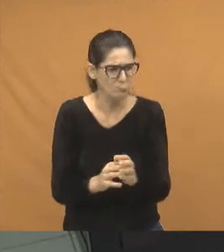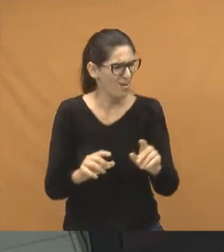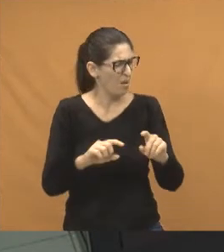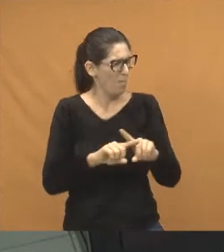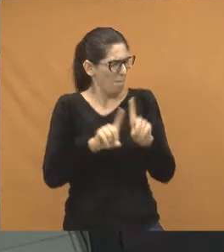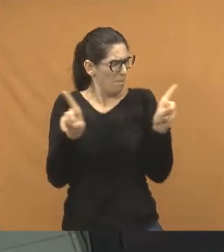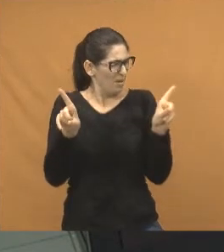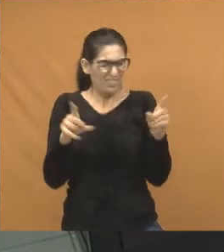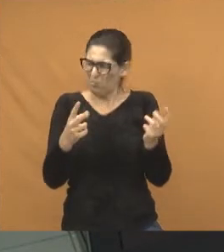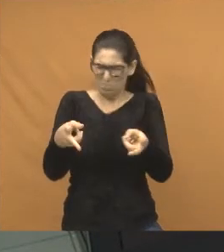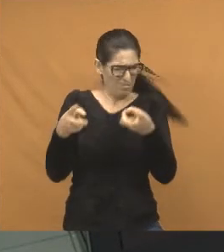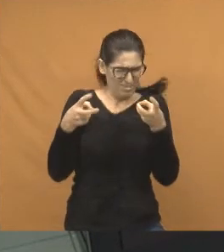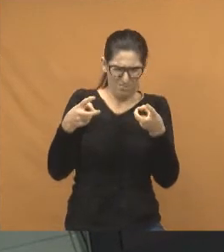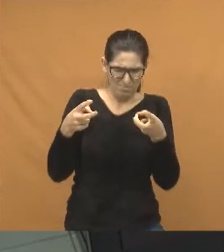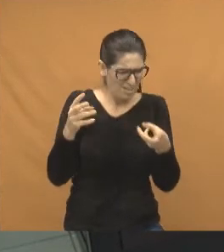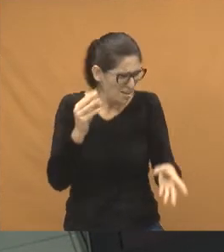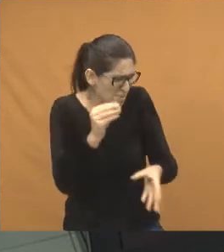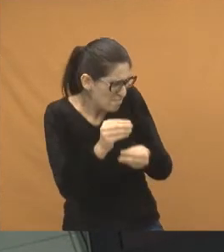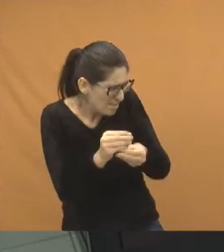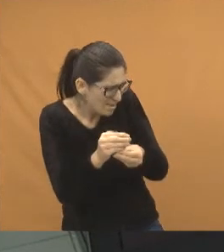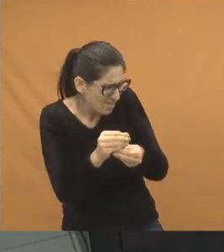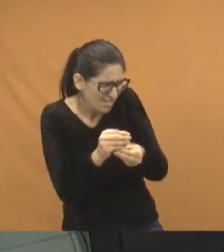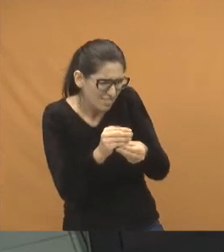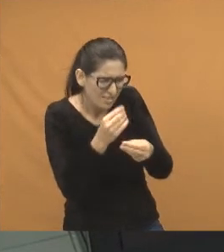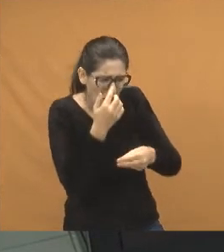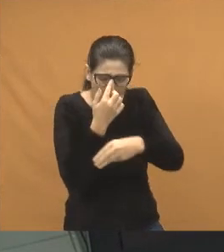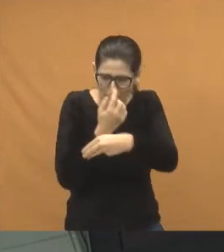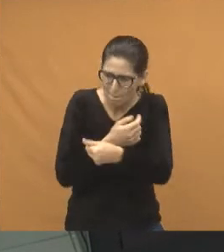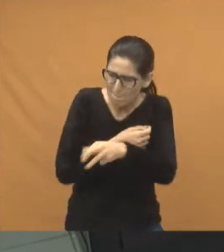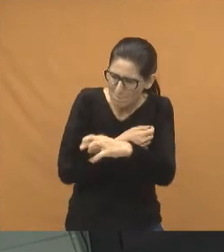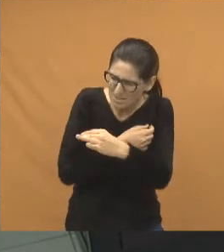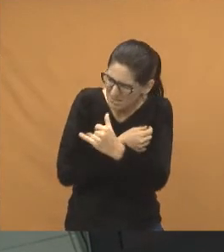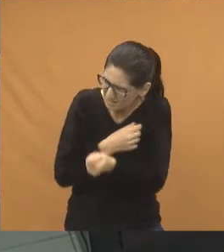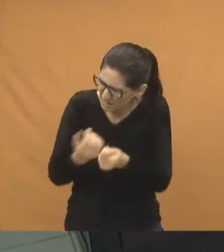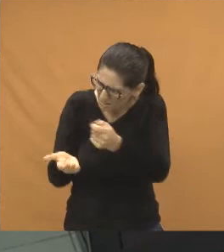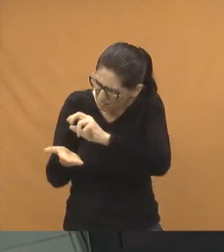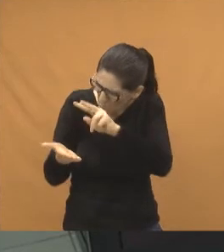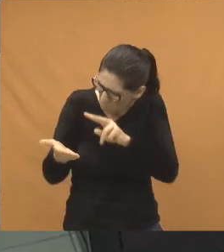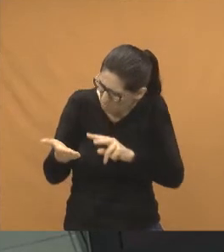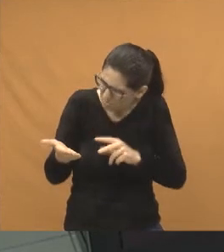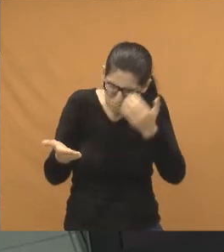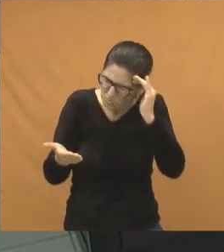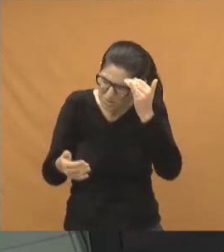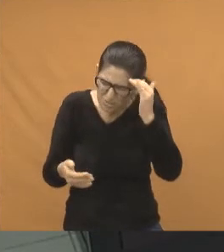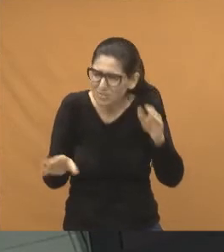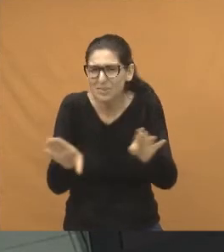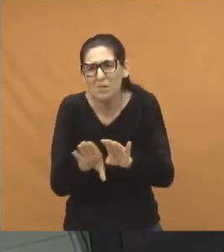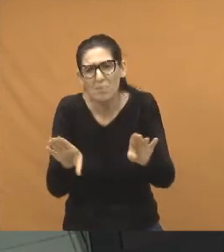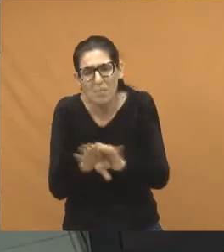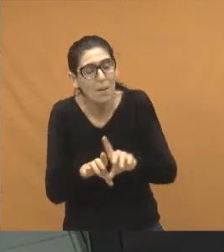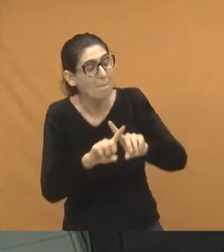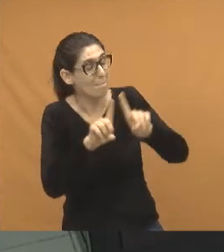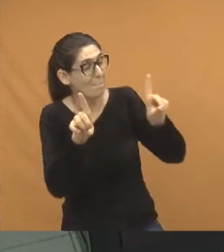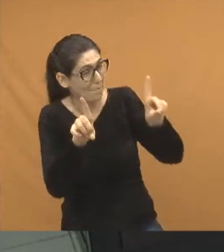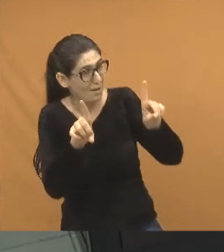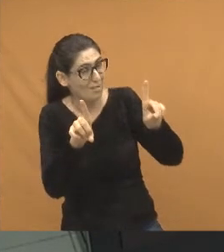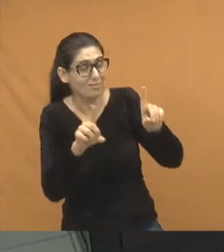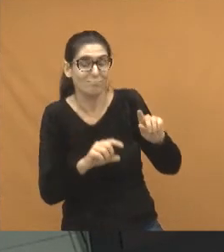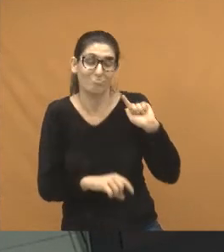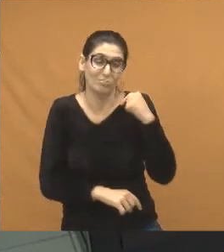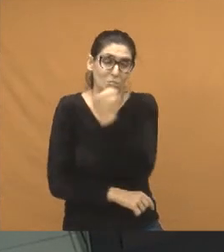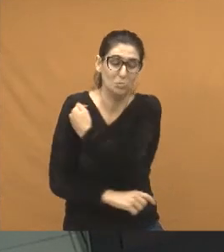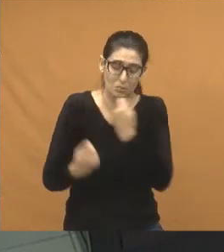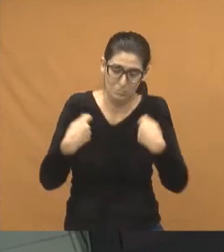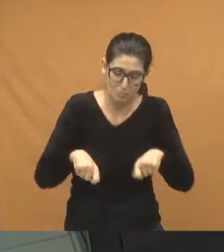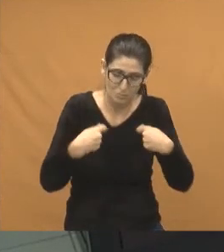doutora Márcia interferisse ou tirasse o mérito do seu projeto. Mas, como eu falei, a gente tem que pensar